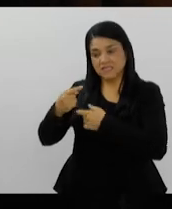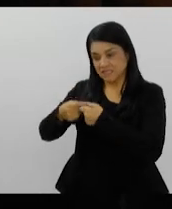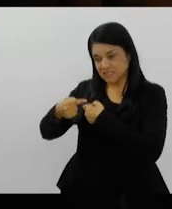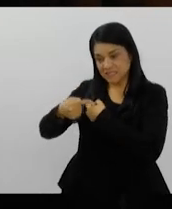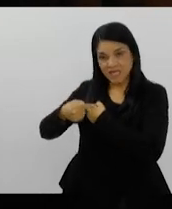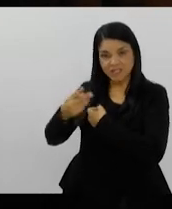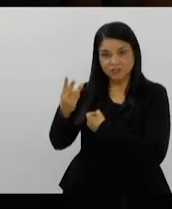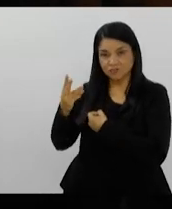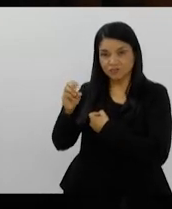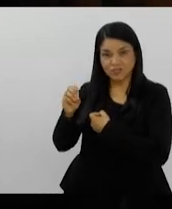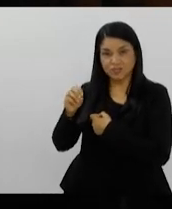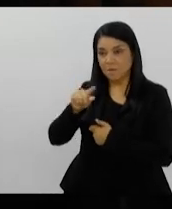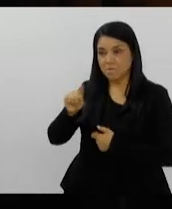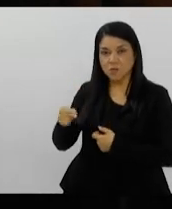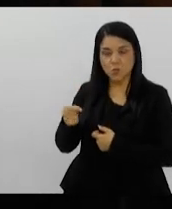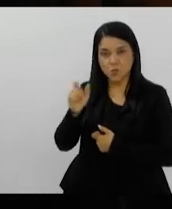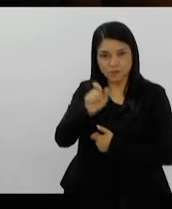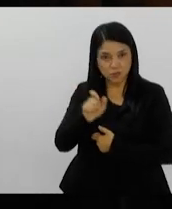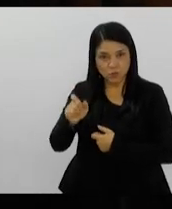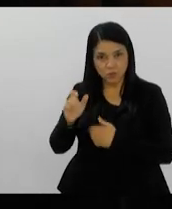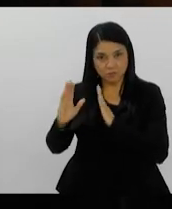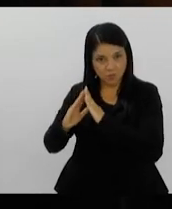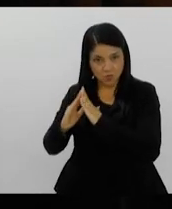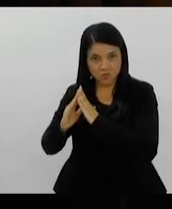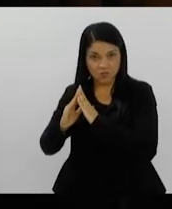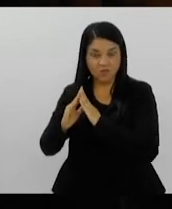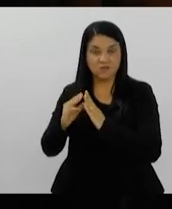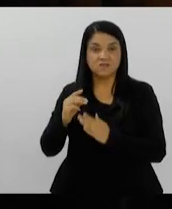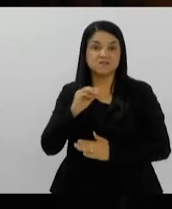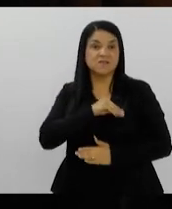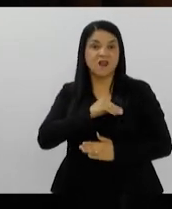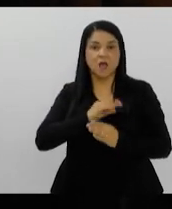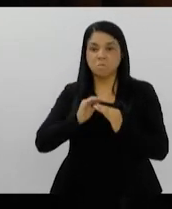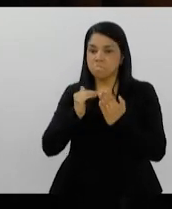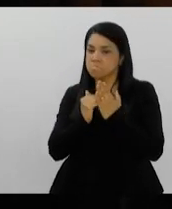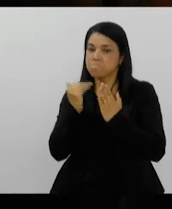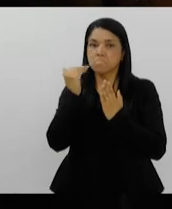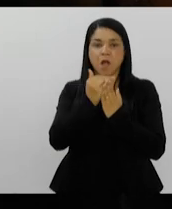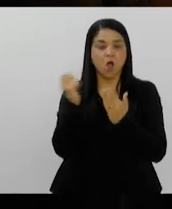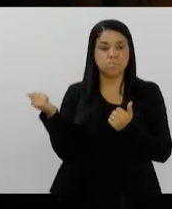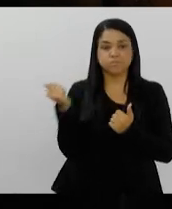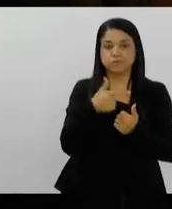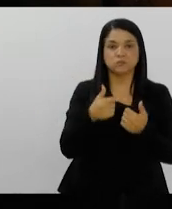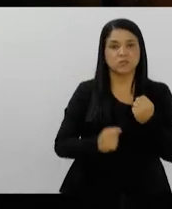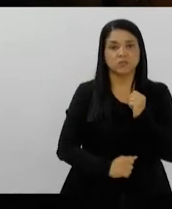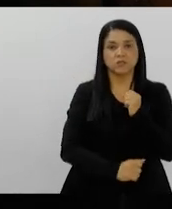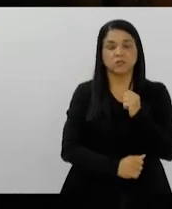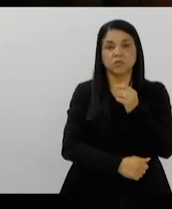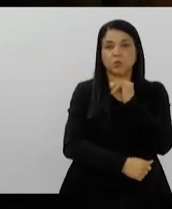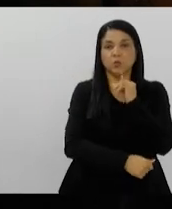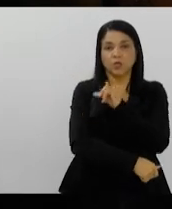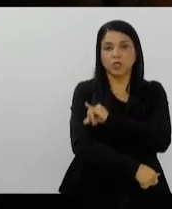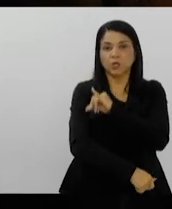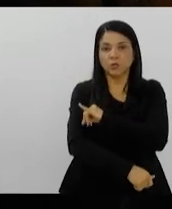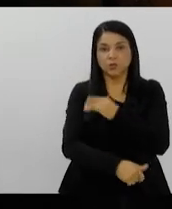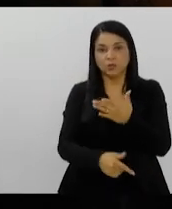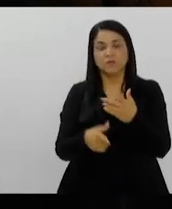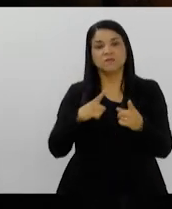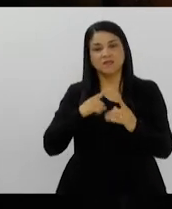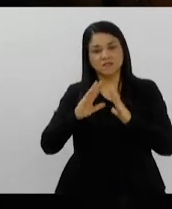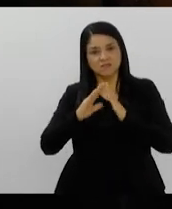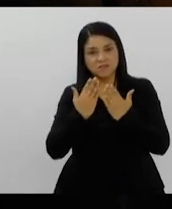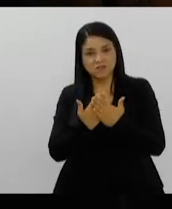salário mais alto do que o do estado. É um absurdo. Tem uma fuga de cérebro da rede estadual. São centenas